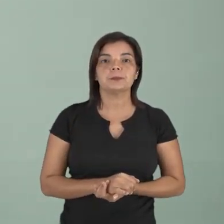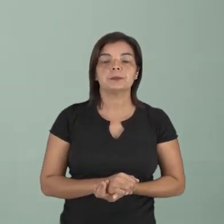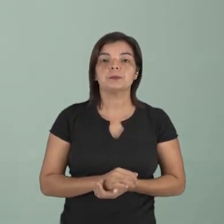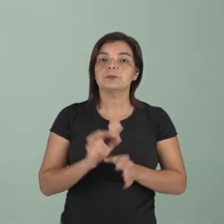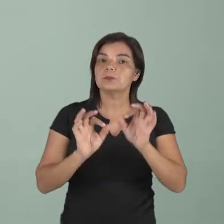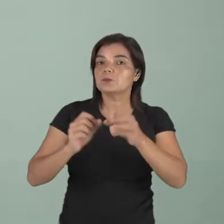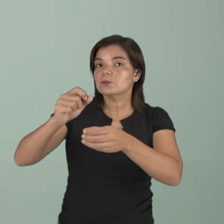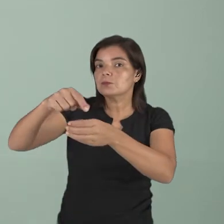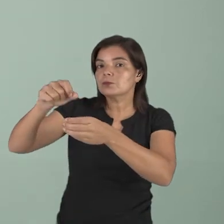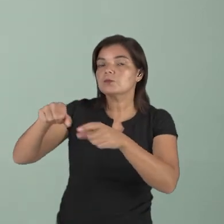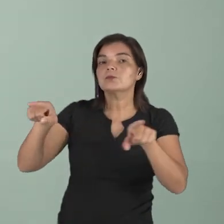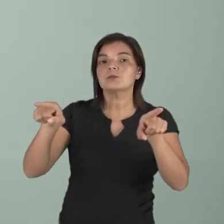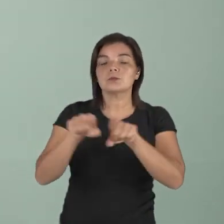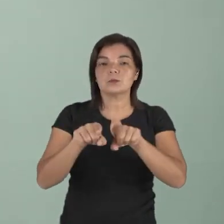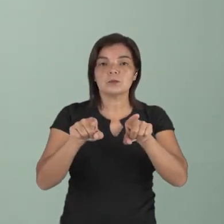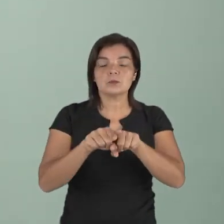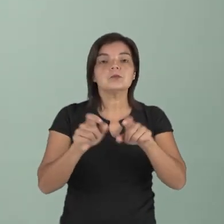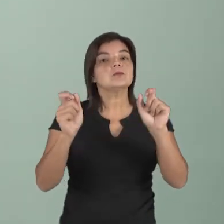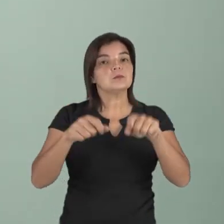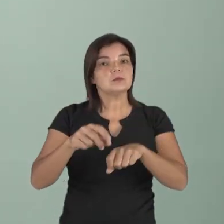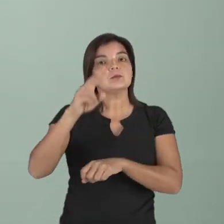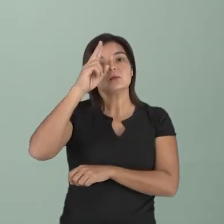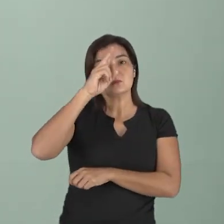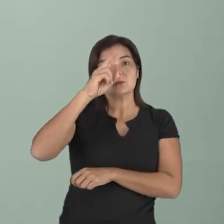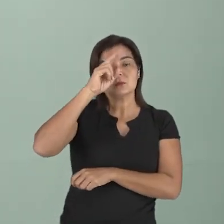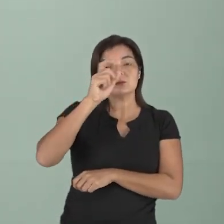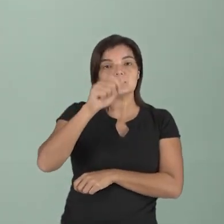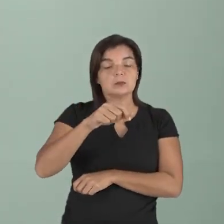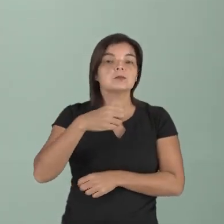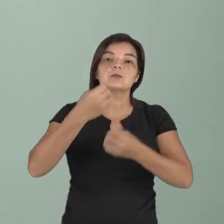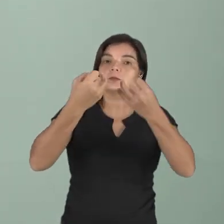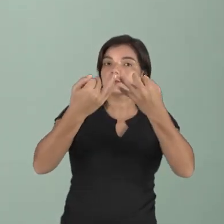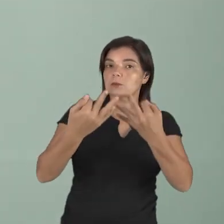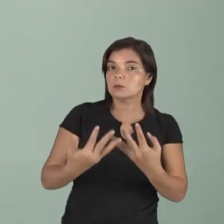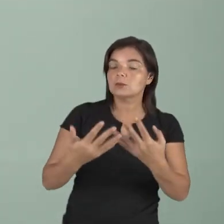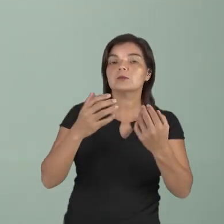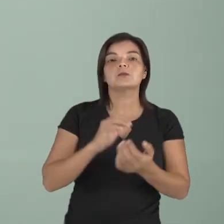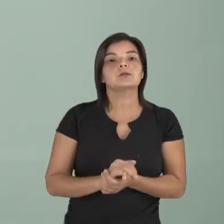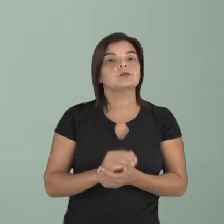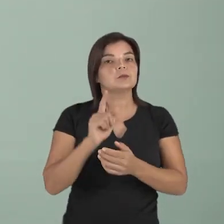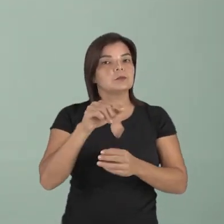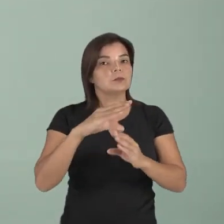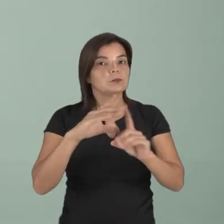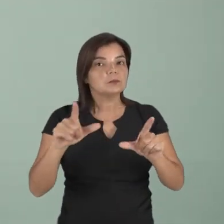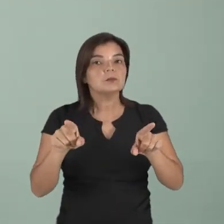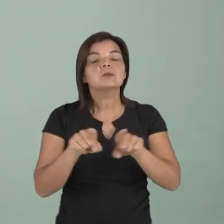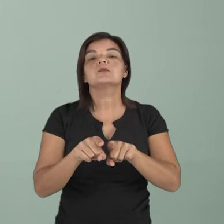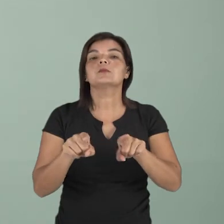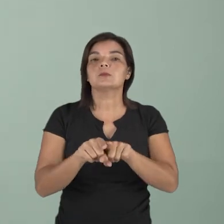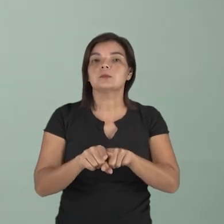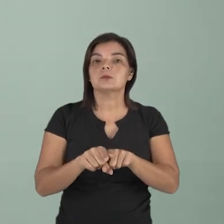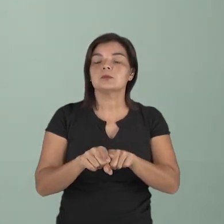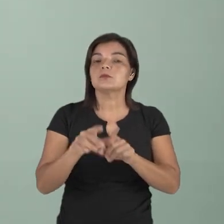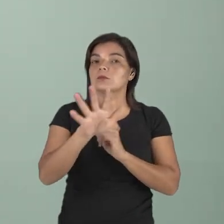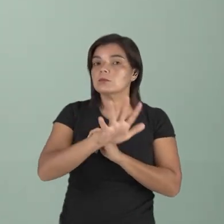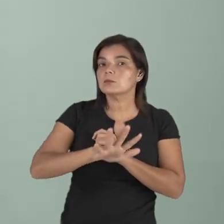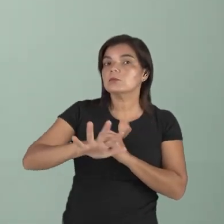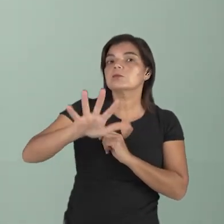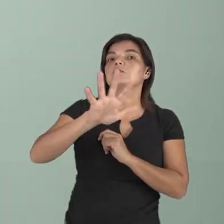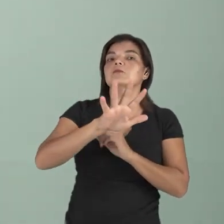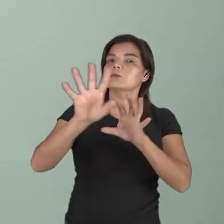formas de produção dentro daquilo que a nossa história é capaz de contar, certo? É claro que isso daqui a gente fala de forma